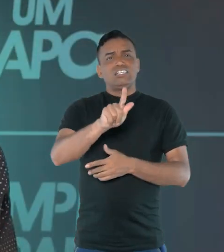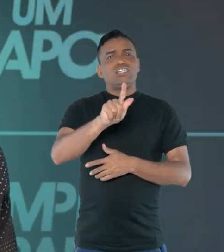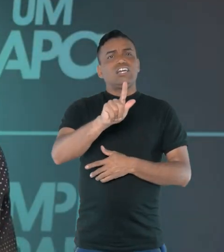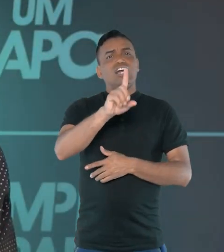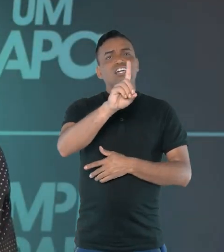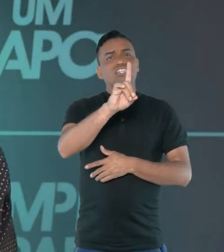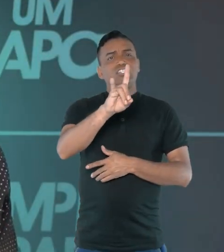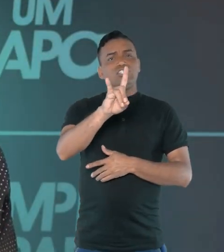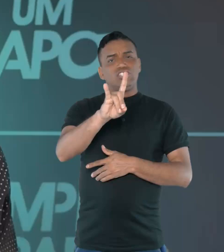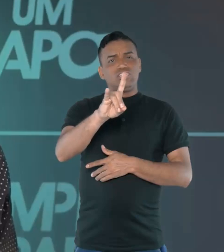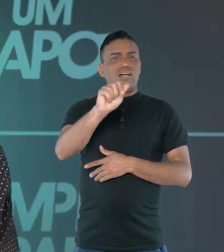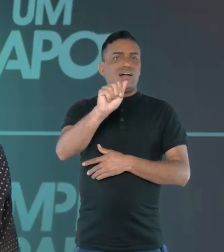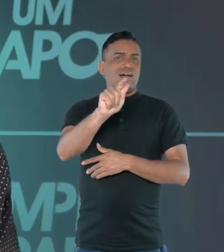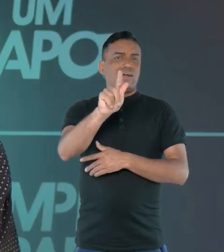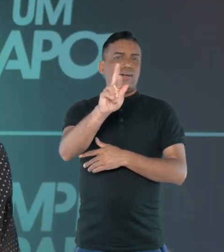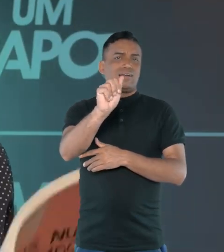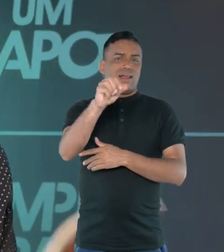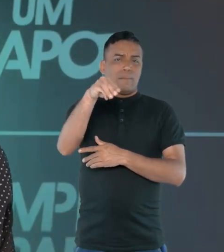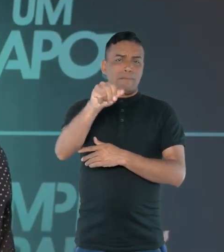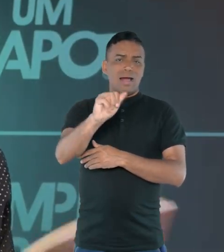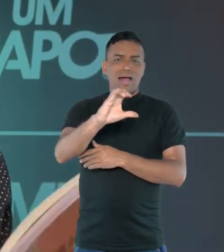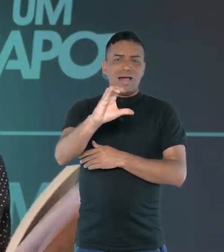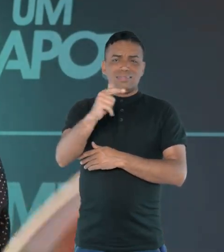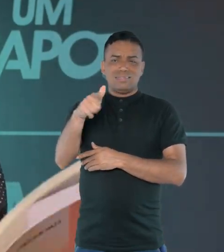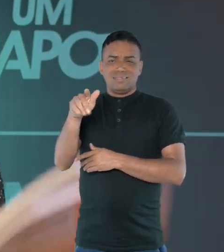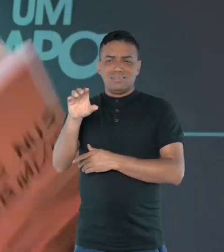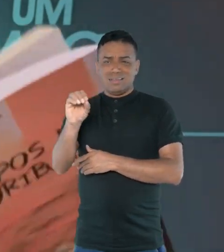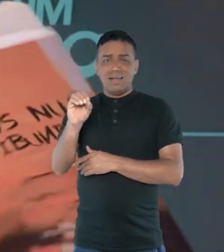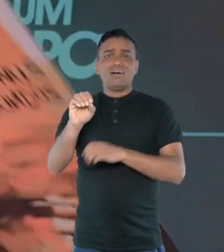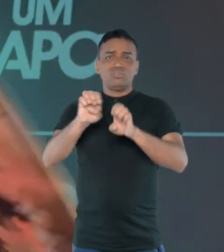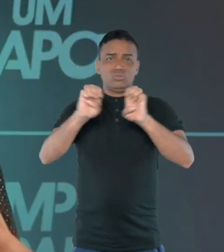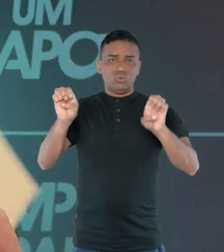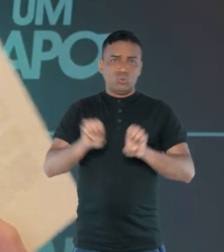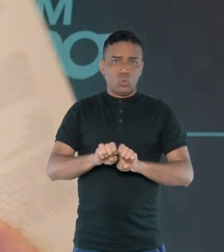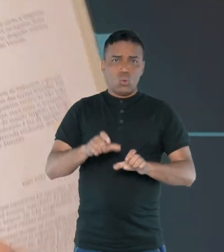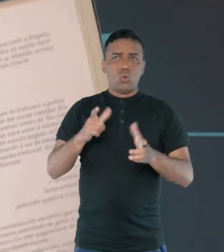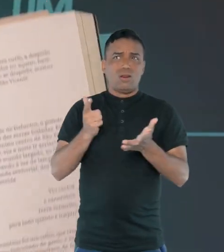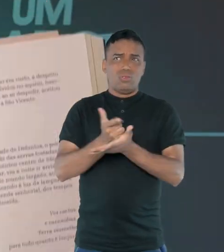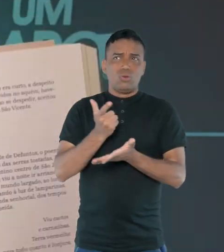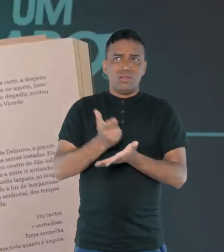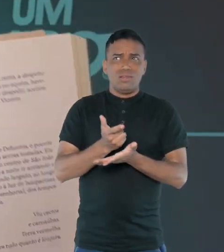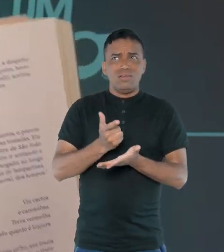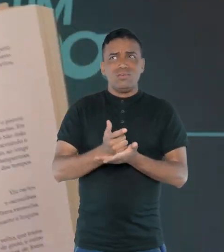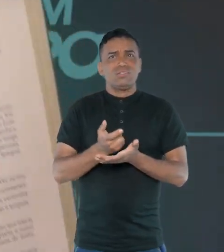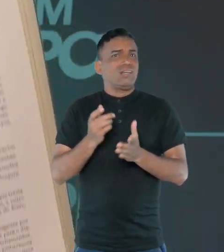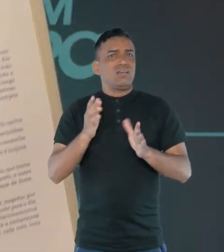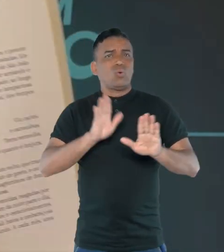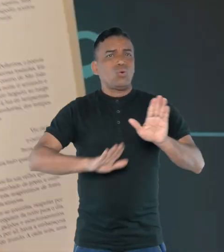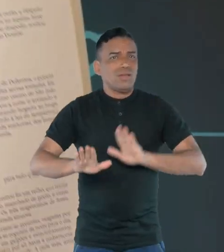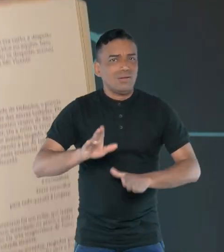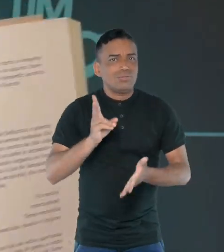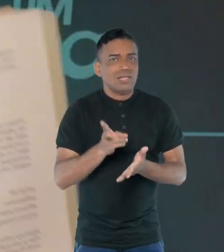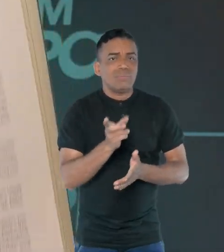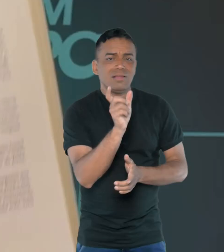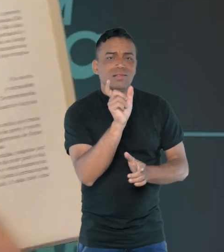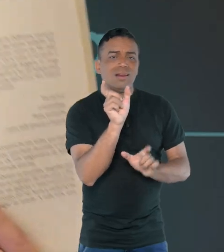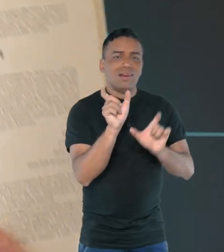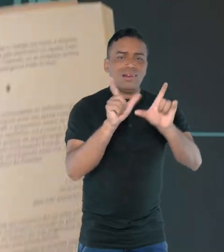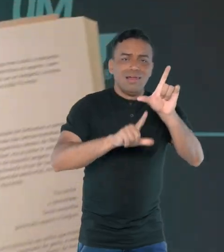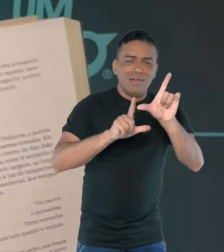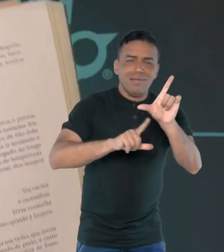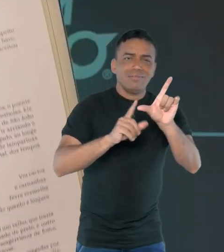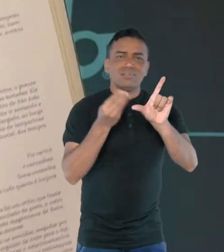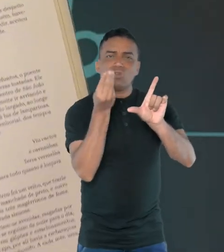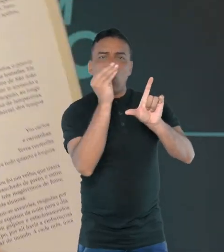usa de modo muito cuidadoso as próprias letras como um respiro em diversos lugares onde assim